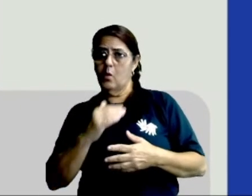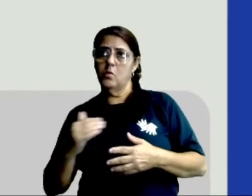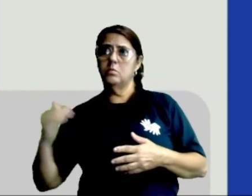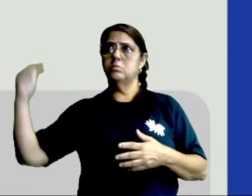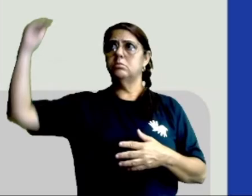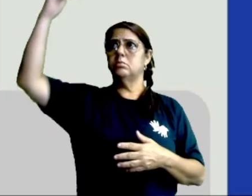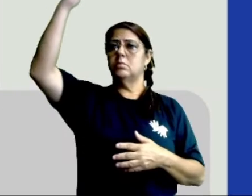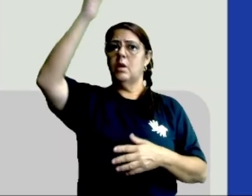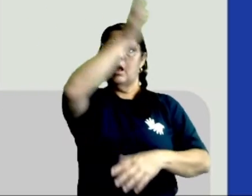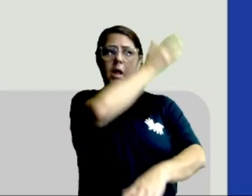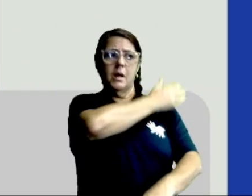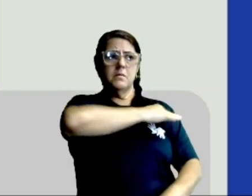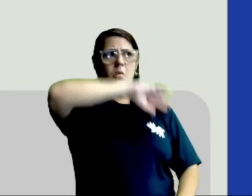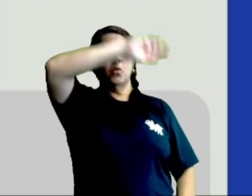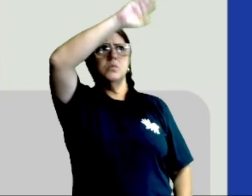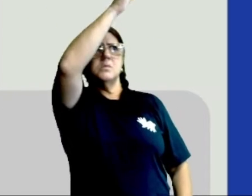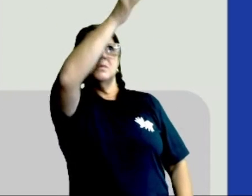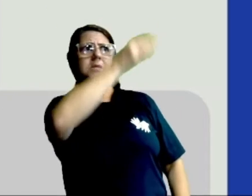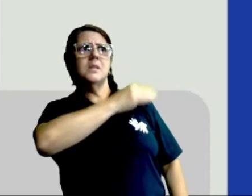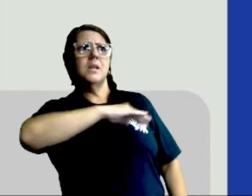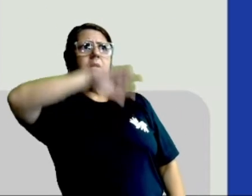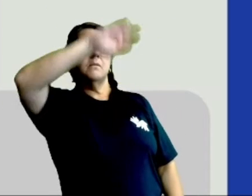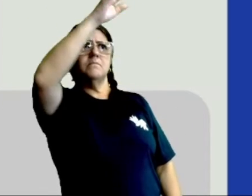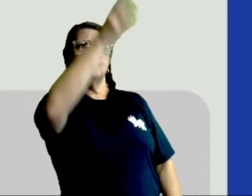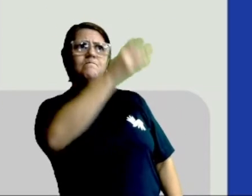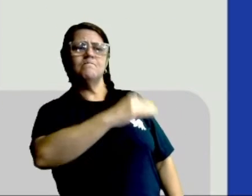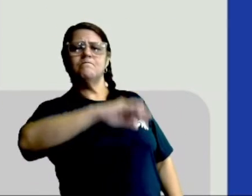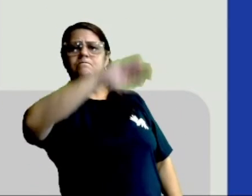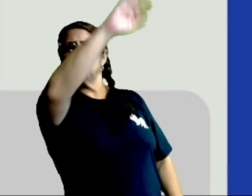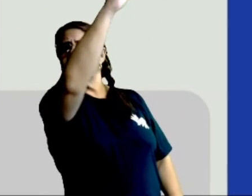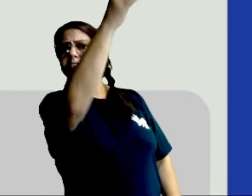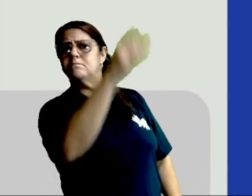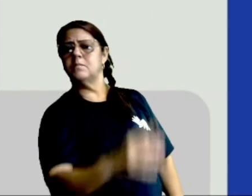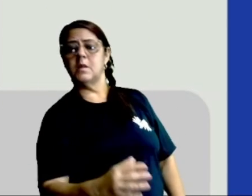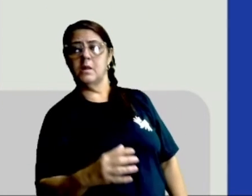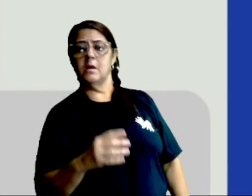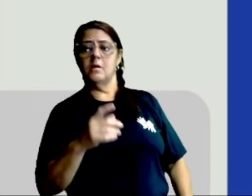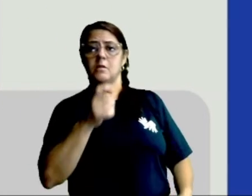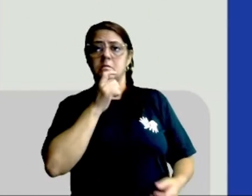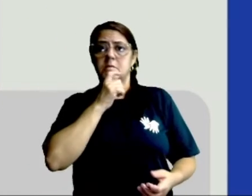né? As montanhas rochosas, as cordilheiras dos Andes, que são os dobramentos modernos, né?